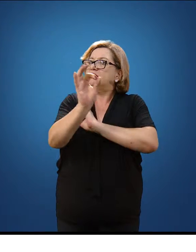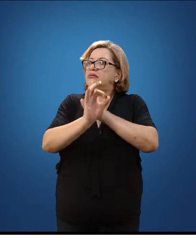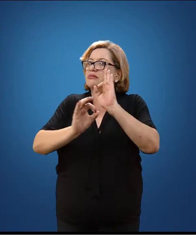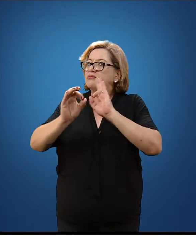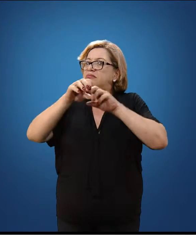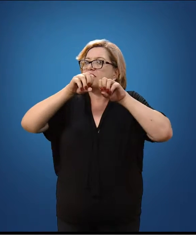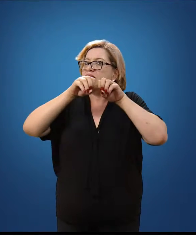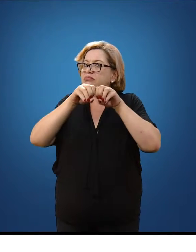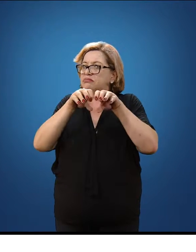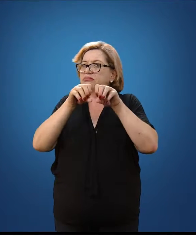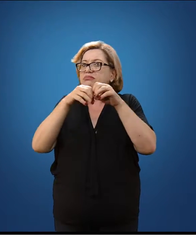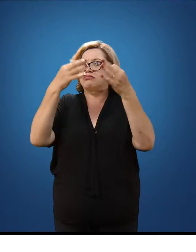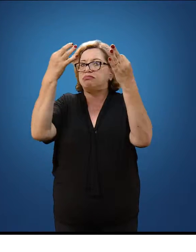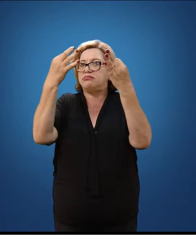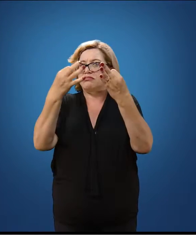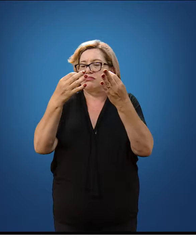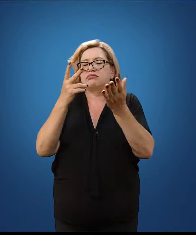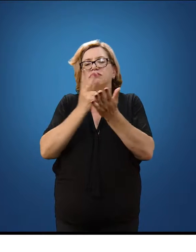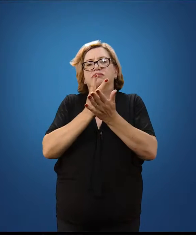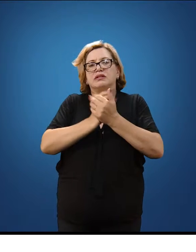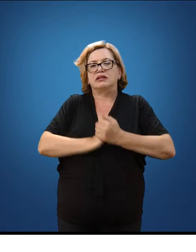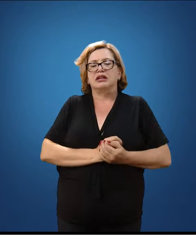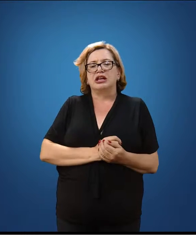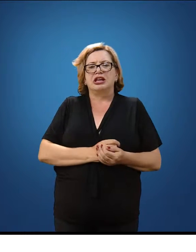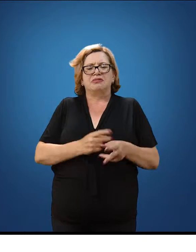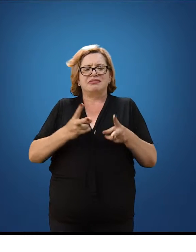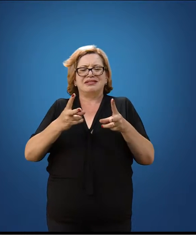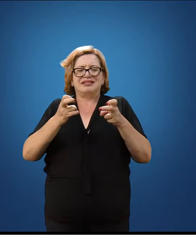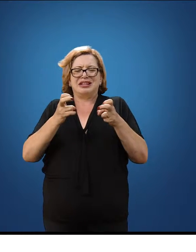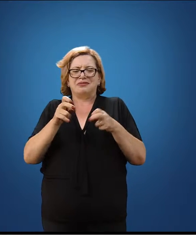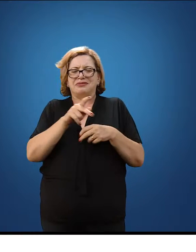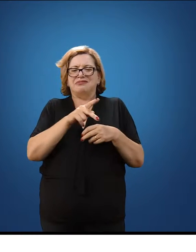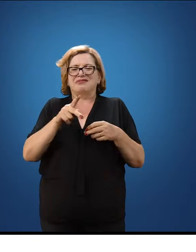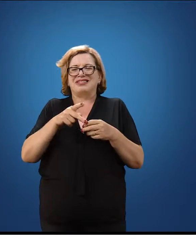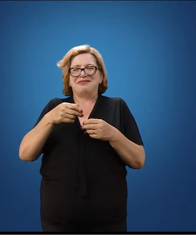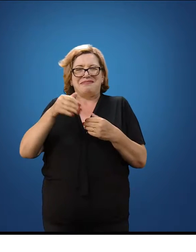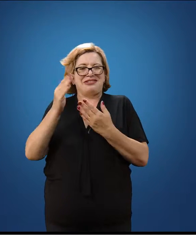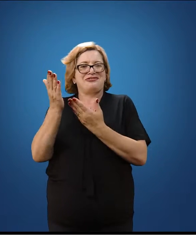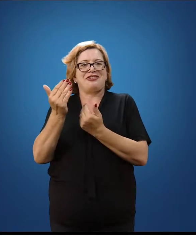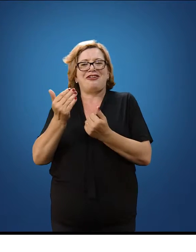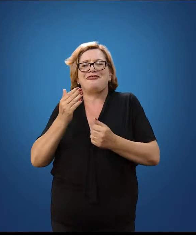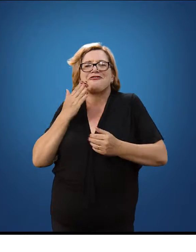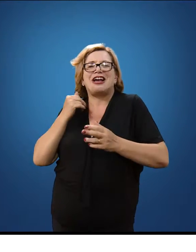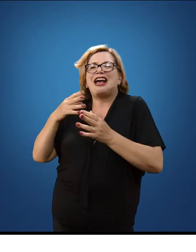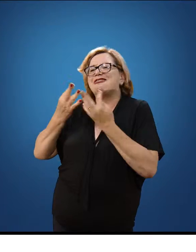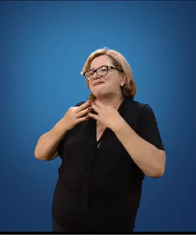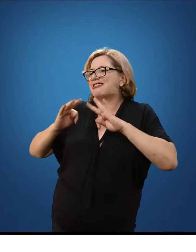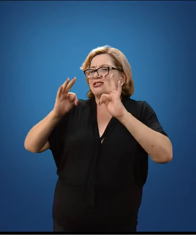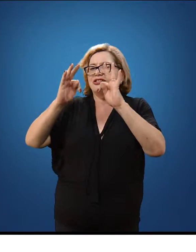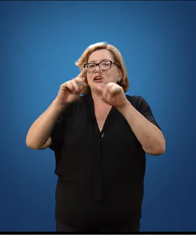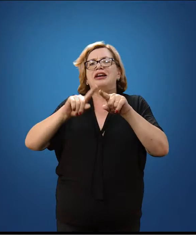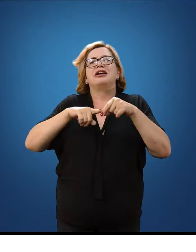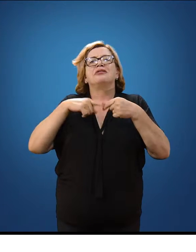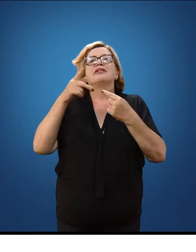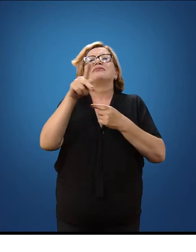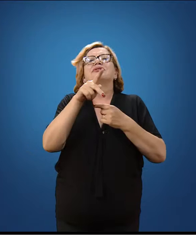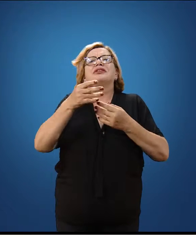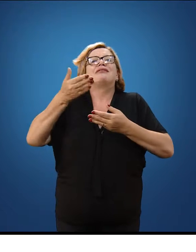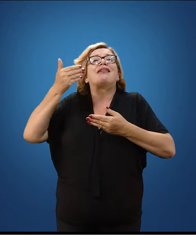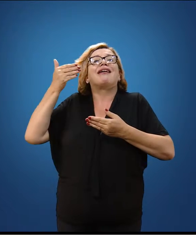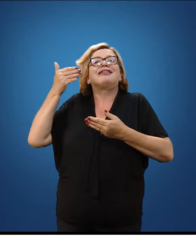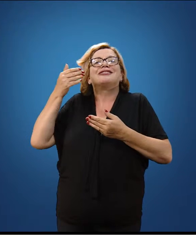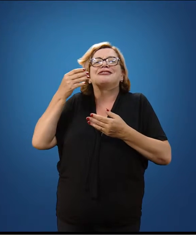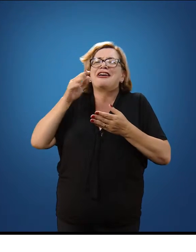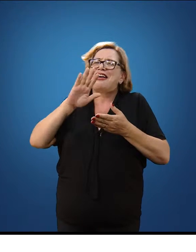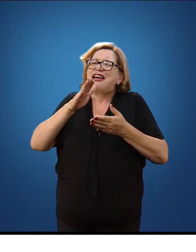eu vejo uma perspectiva de que os professores mais jovens têm facilidade em manipular essas tecnologias. Mas e os professores mais antigos que